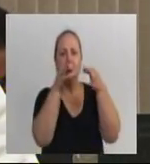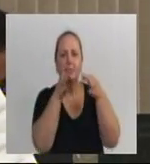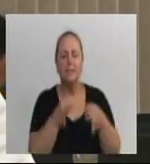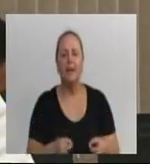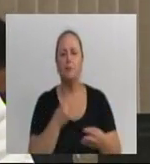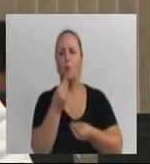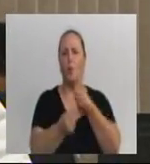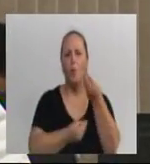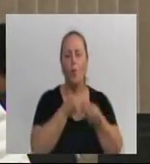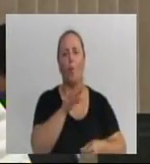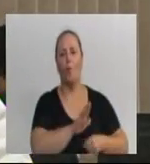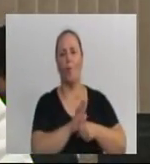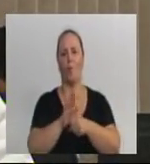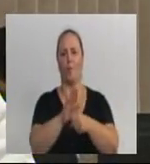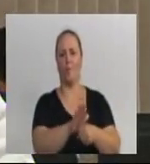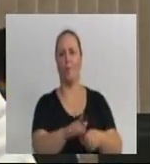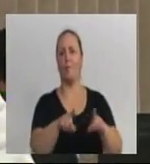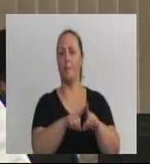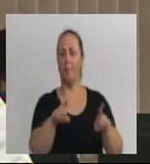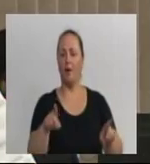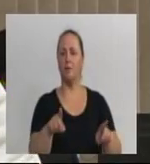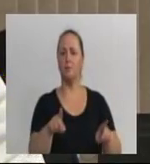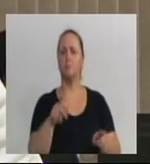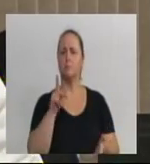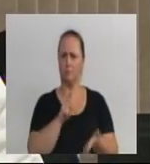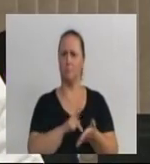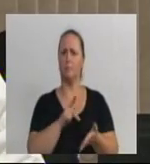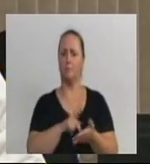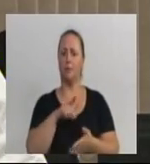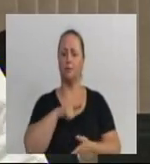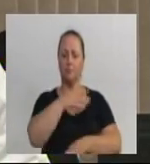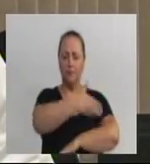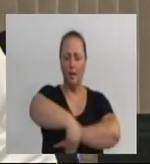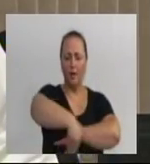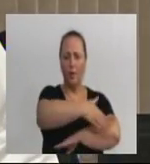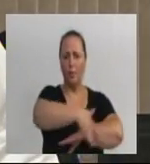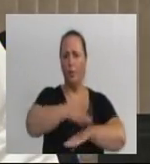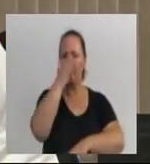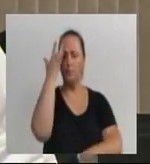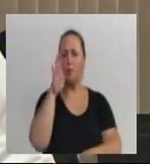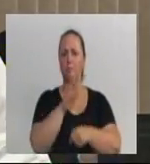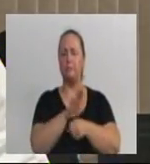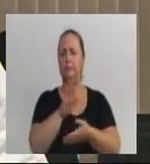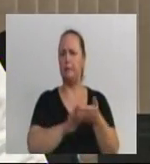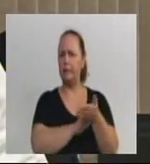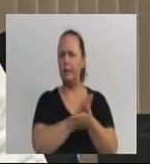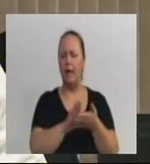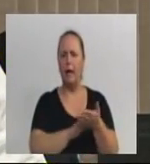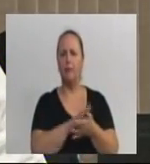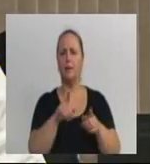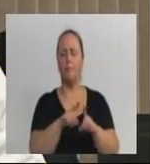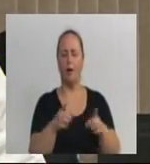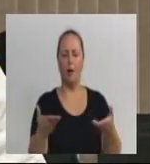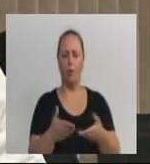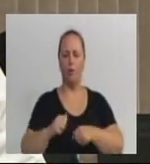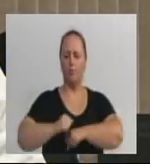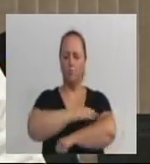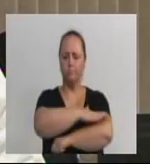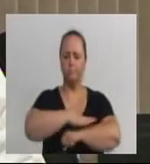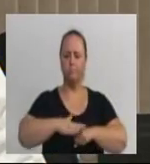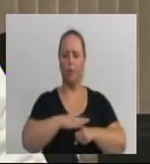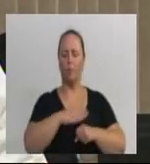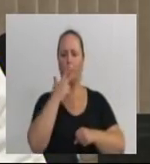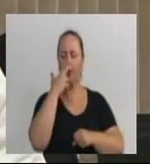mas quantas ruas que nem com participação é possível essa evolução, esse avanço ser alcançado.